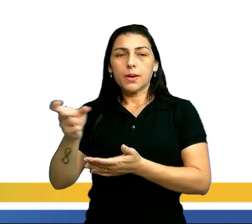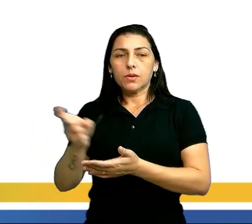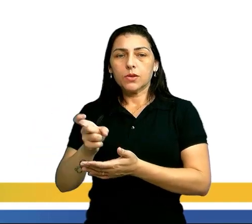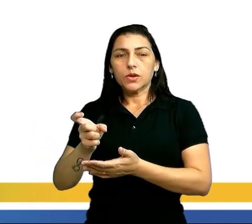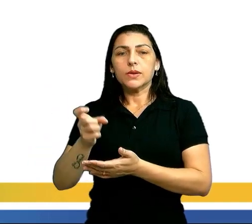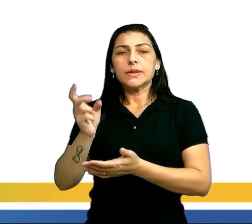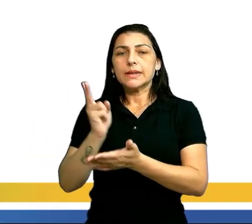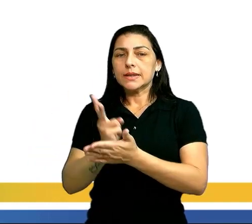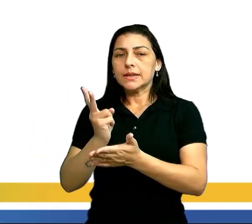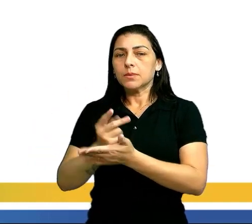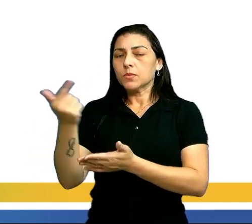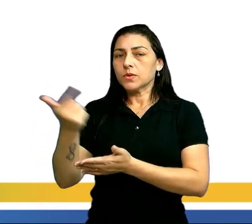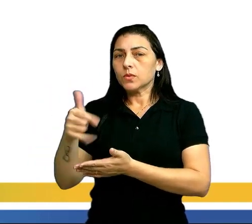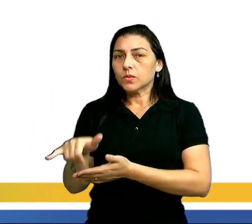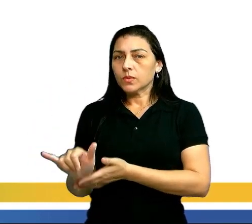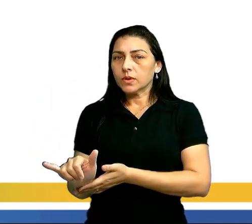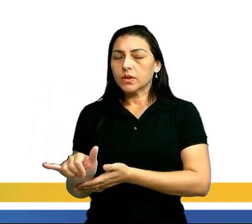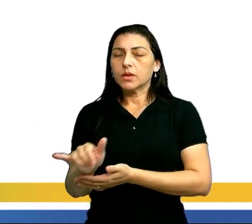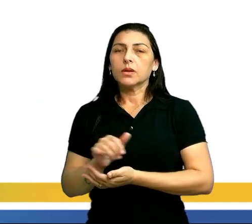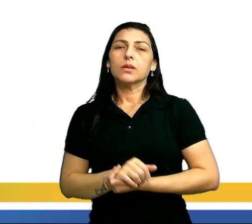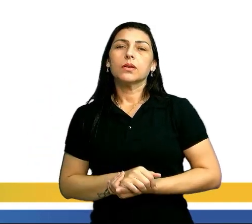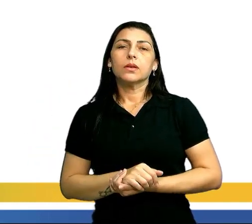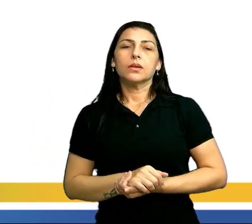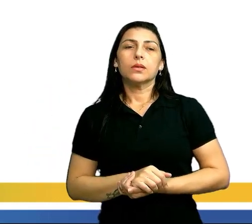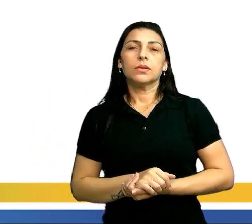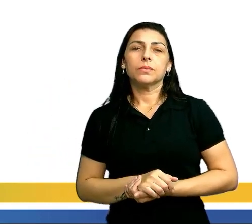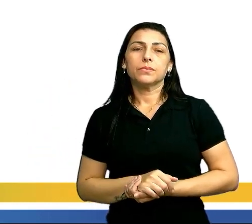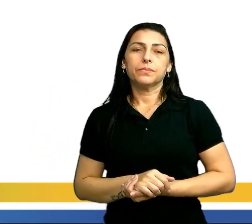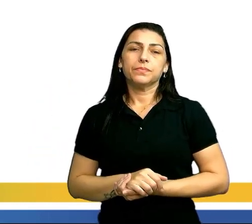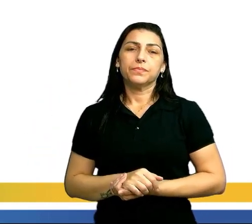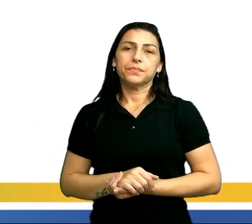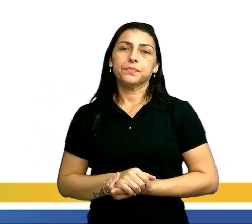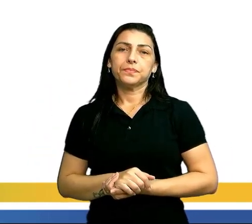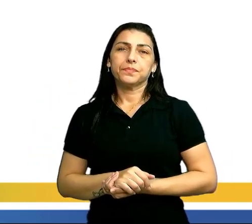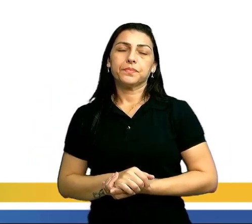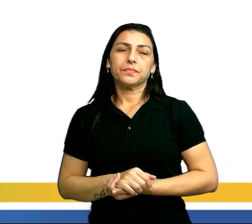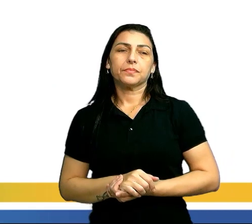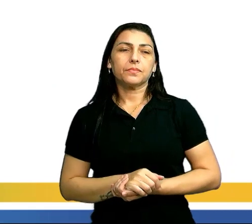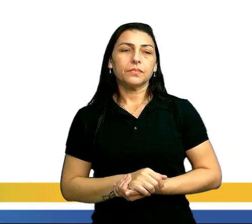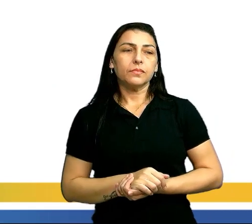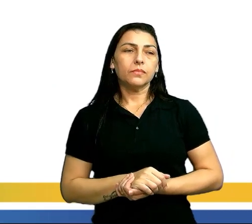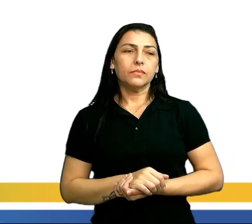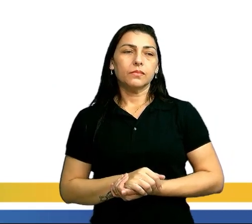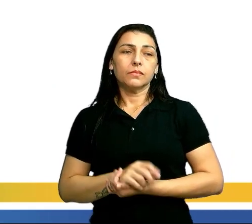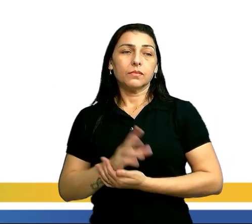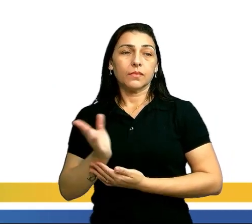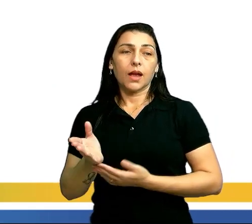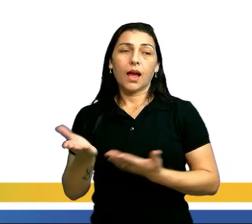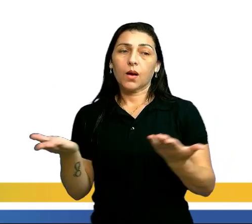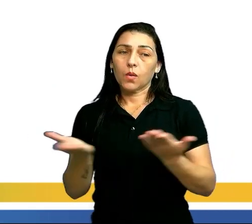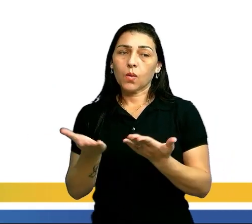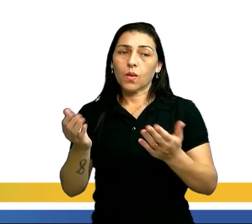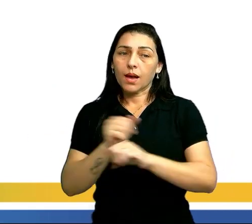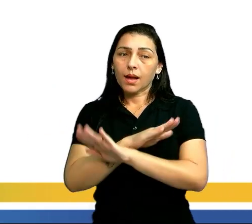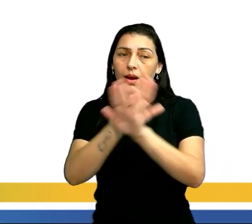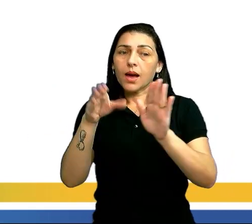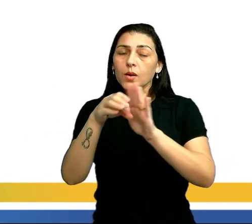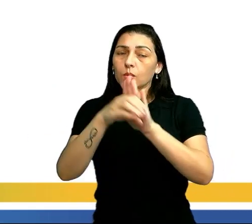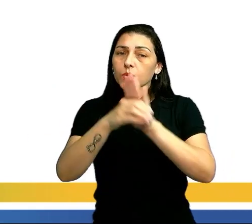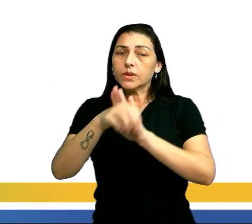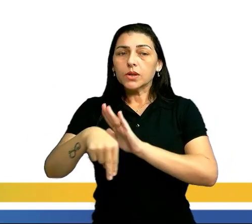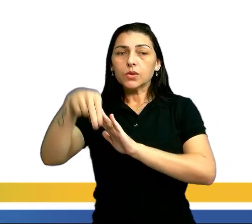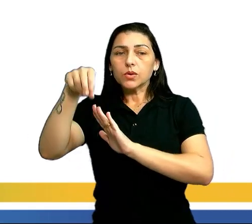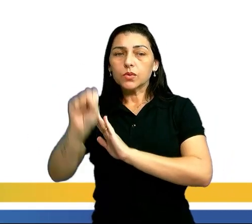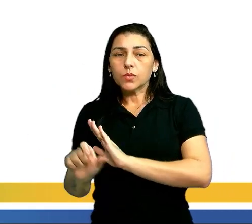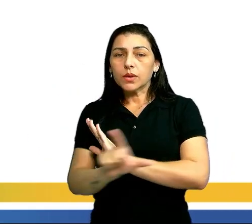x e sempre o segundo y, ok? Vamos lá. Vamos deixar mais claros os conceitos